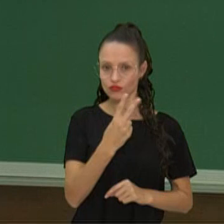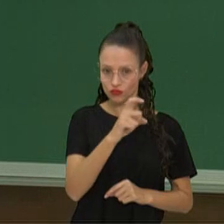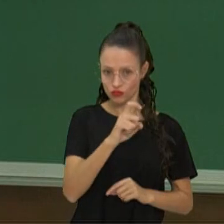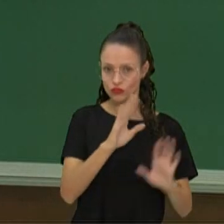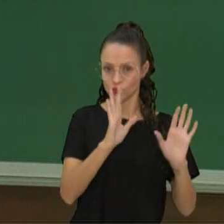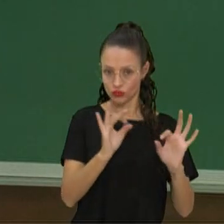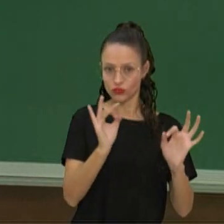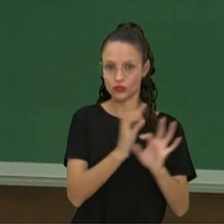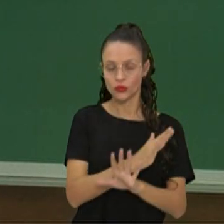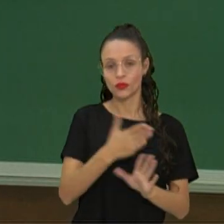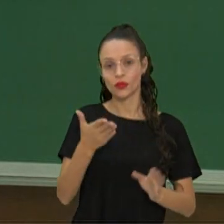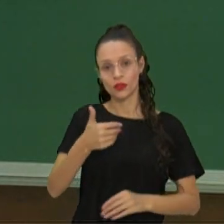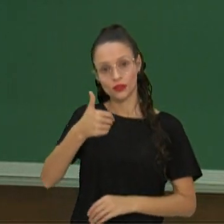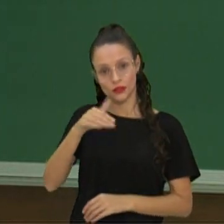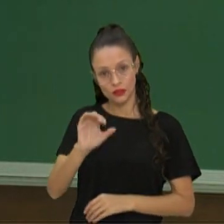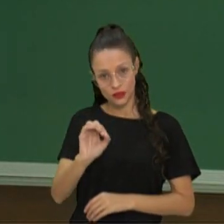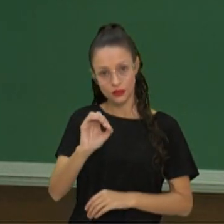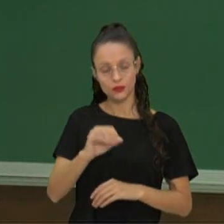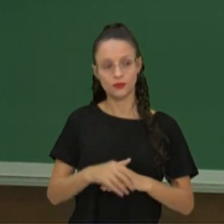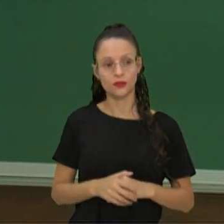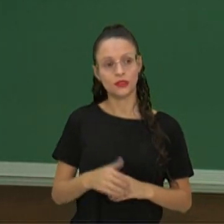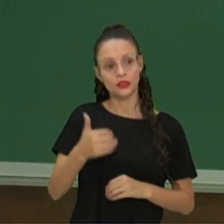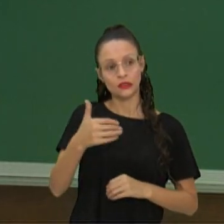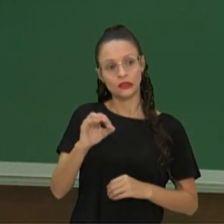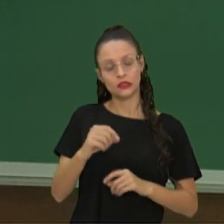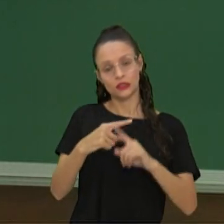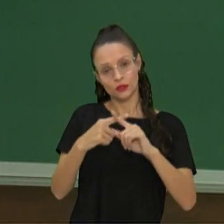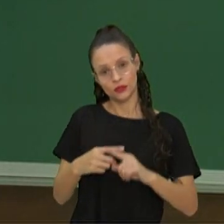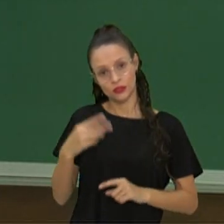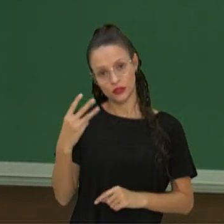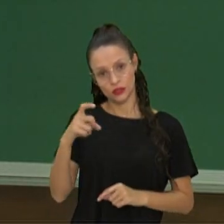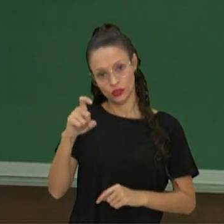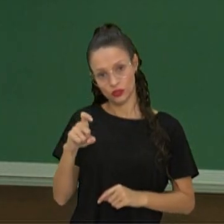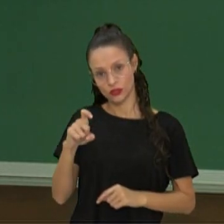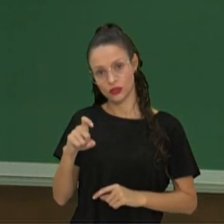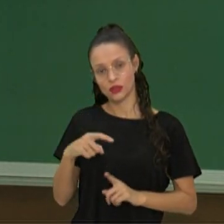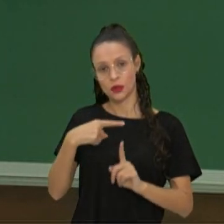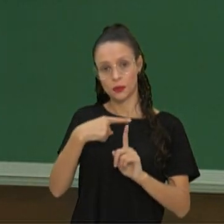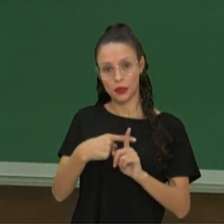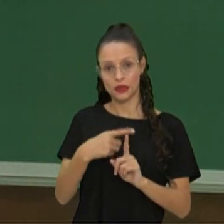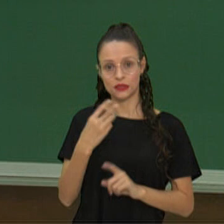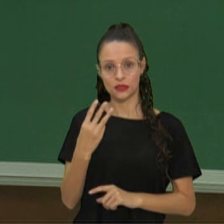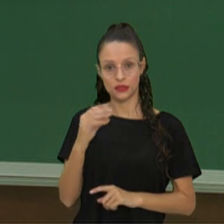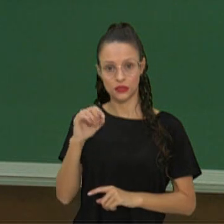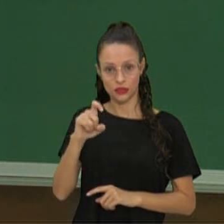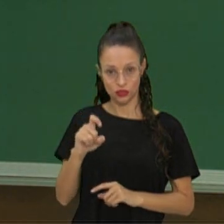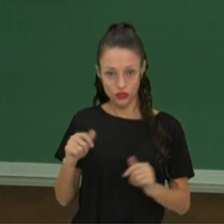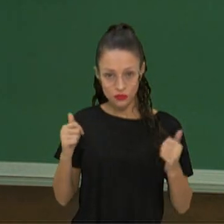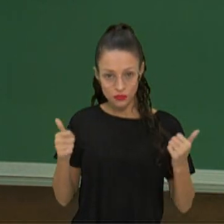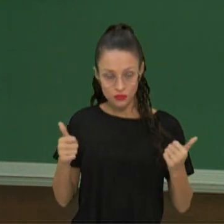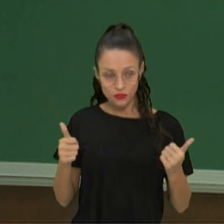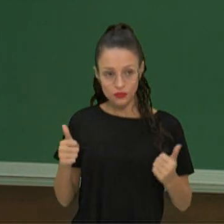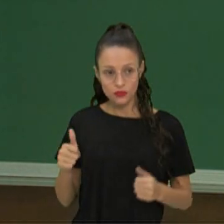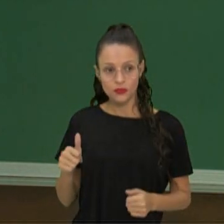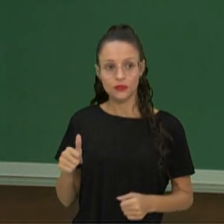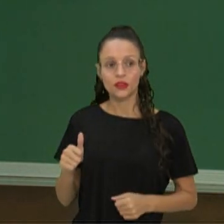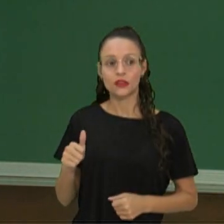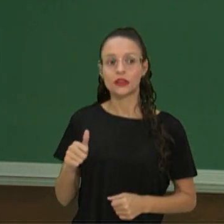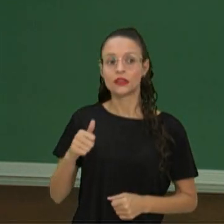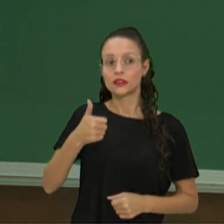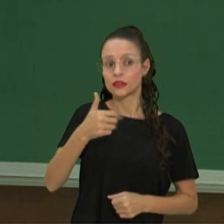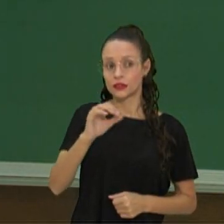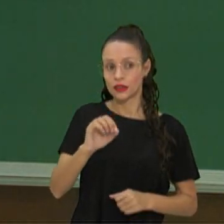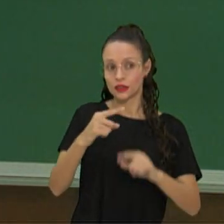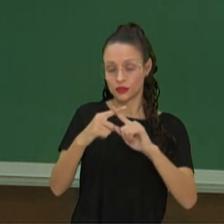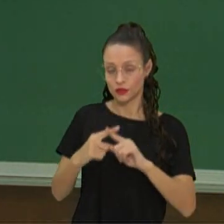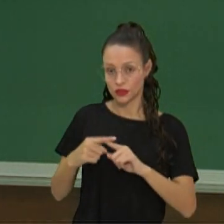eu vou para o 10. 10 vezes 3x dá mais 30x. Tudo bem? E 10 vezes menos